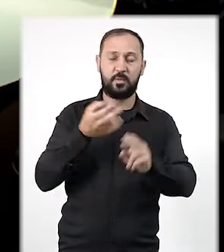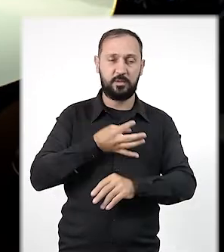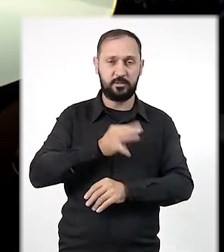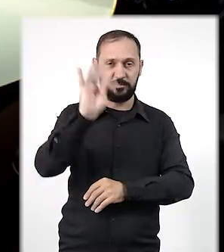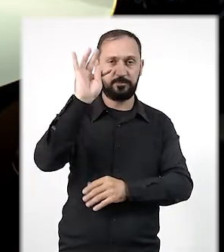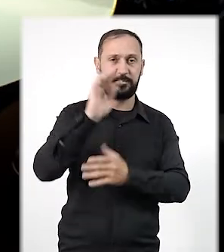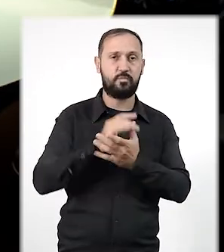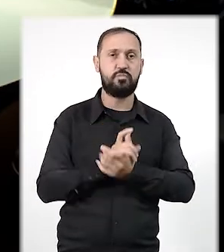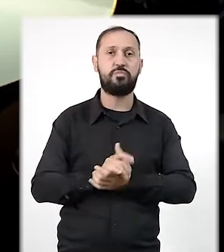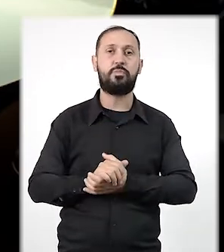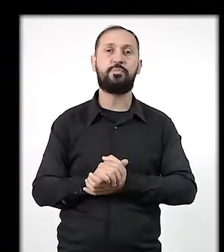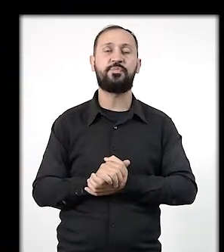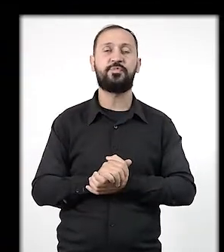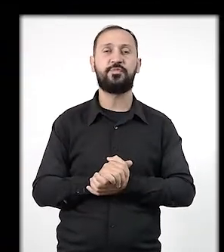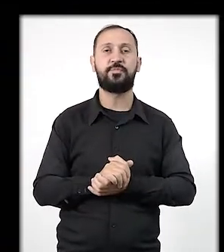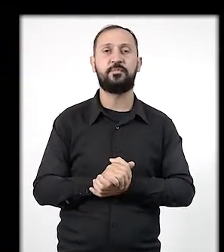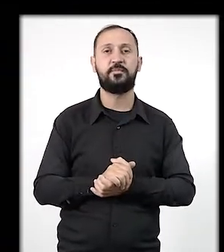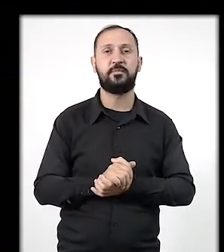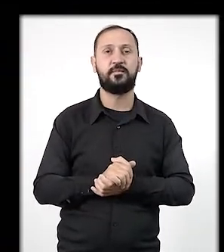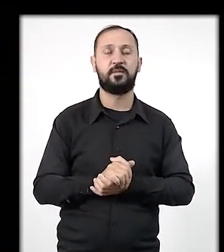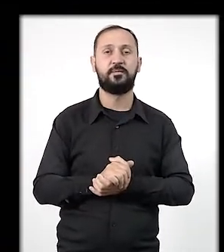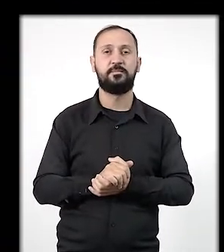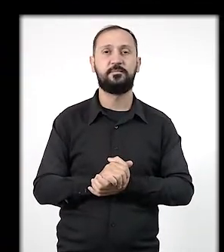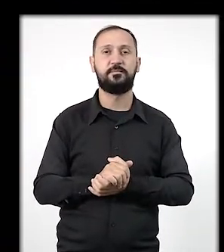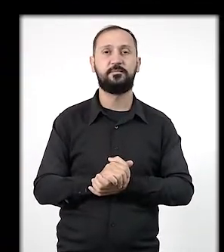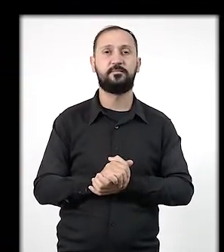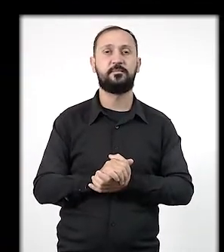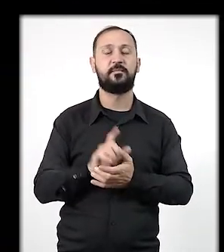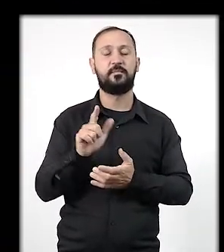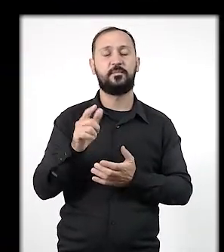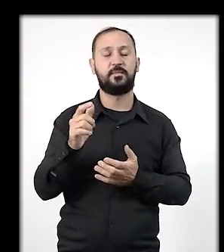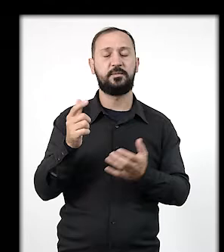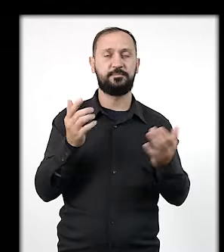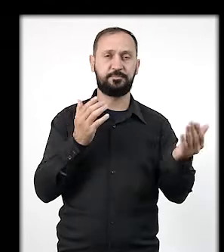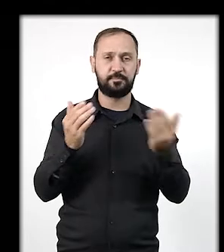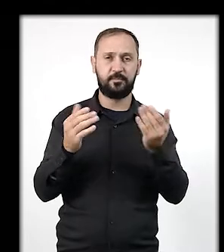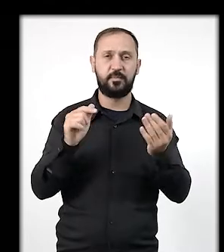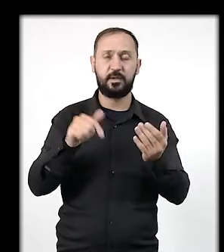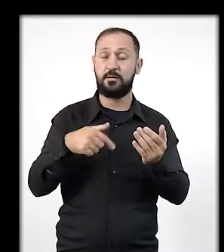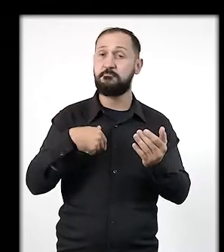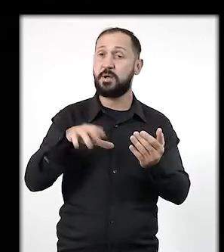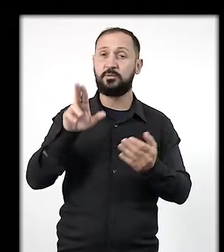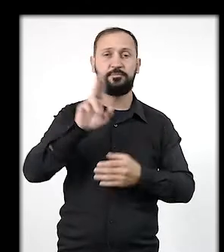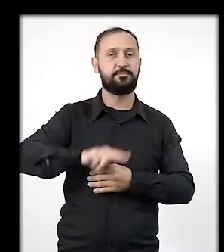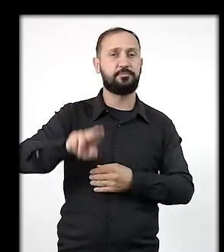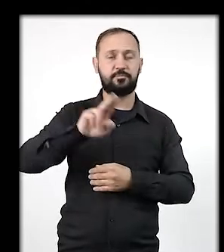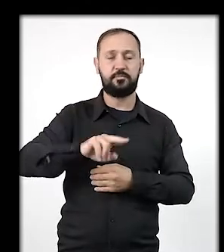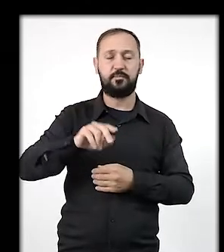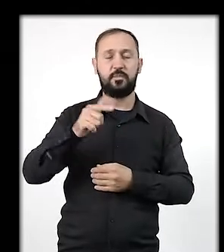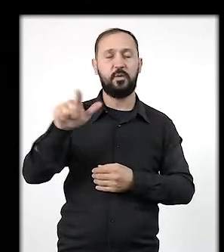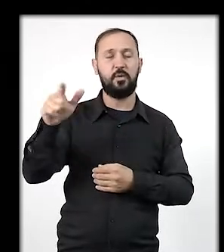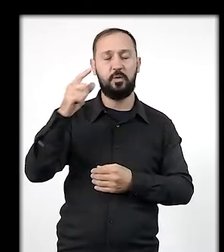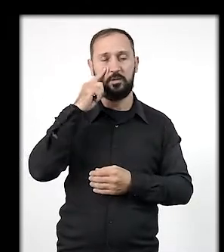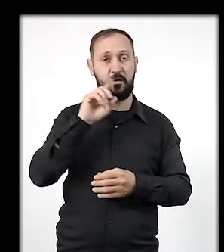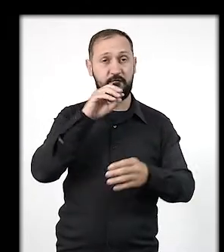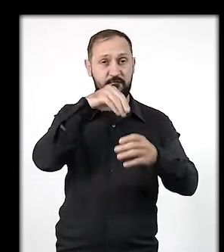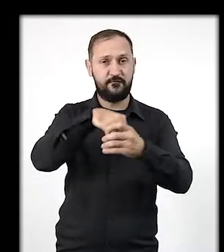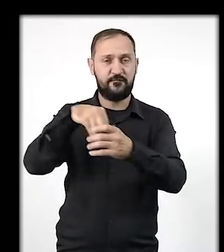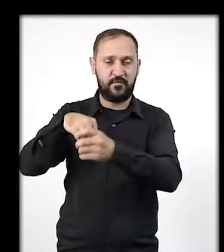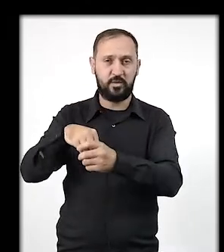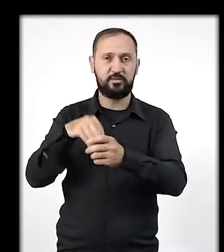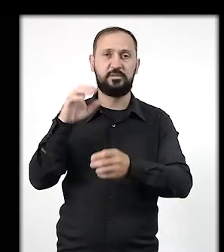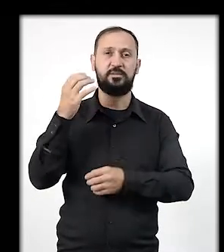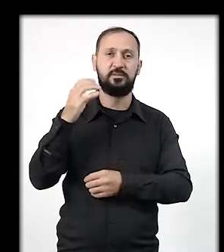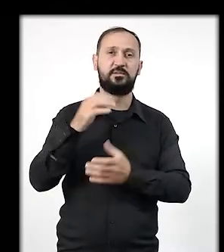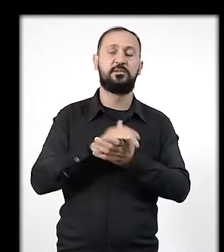com a testosterona? Como a gente descobriu que ela é amplamente utilizada em outras áreas da